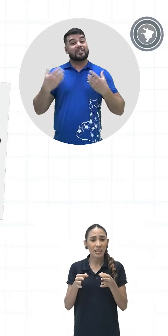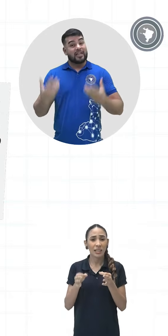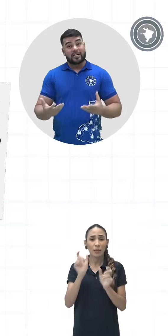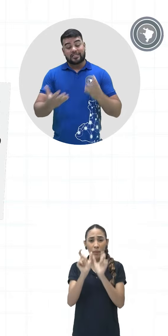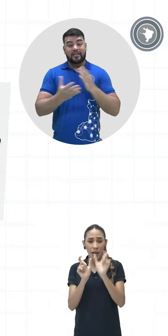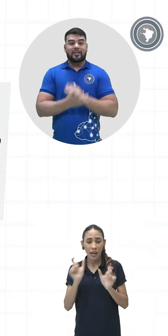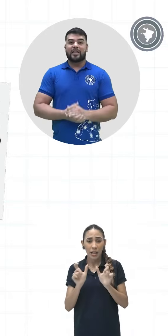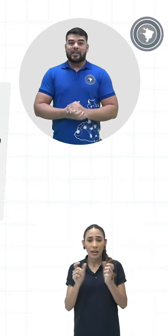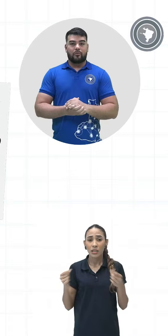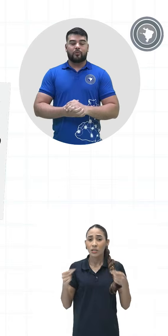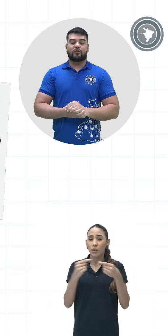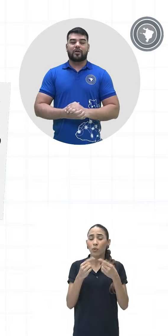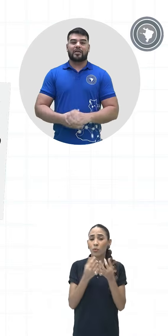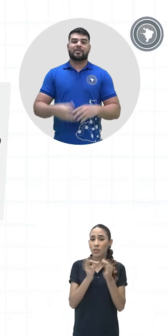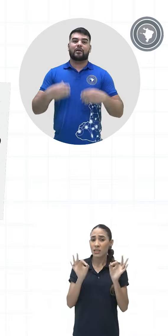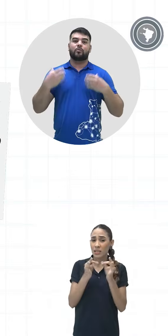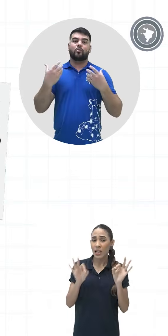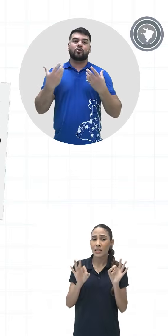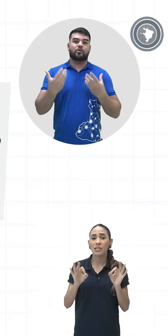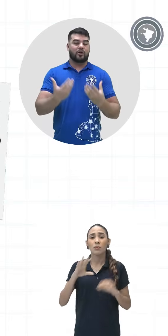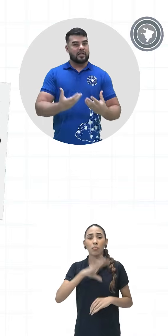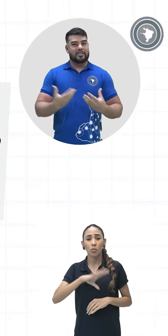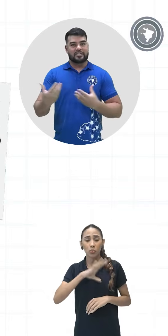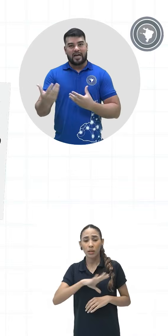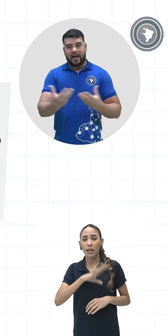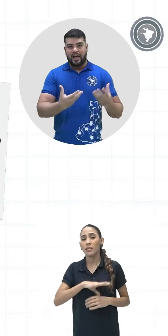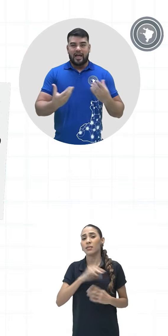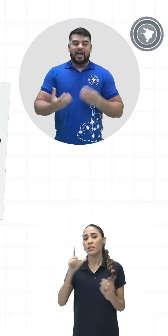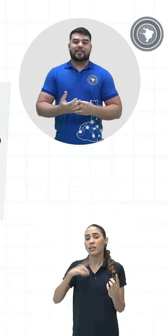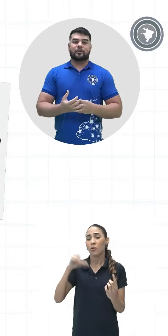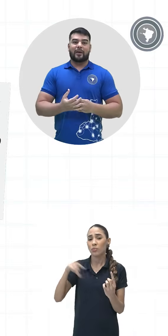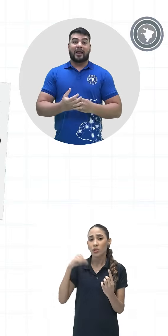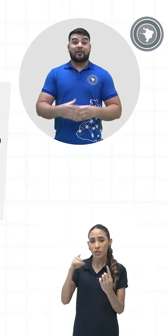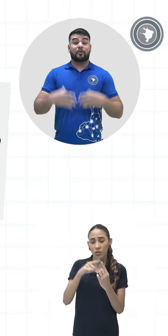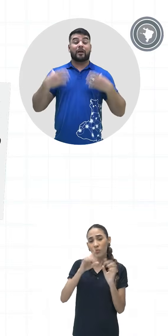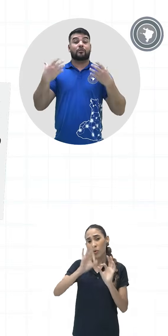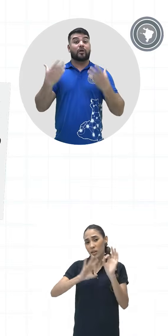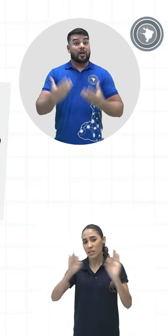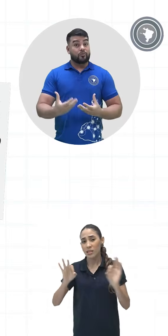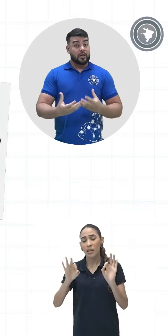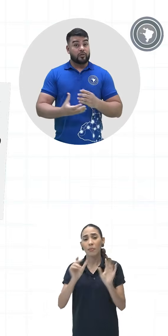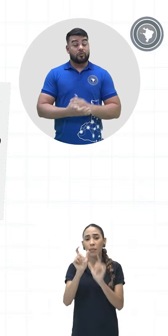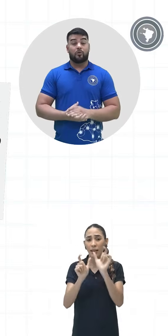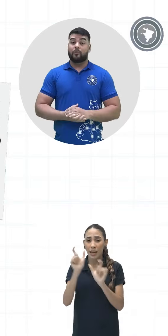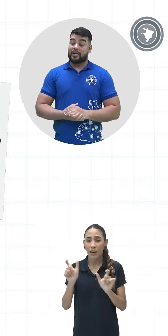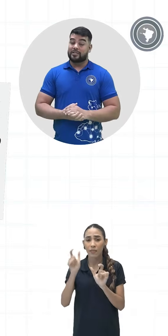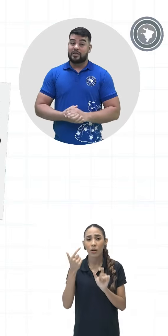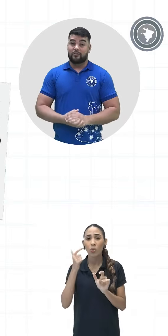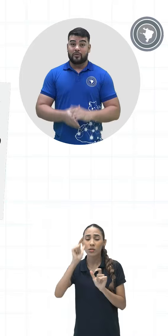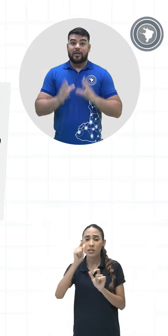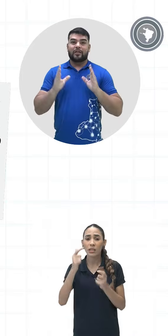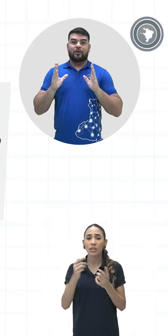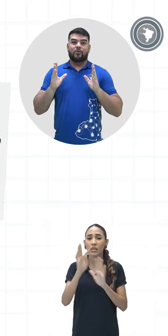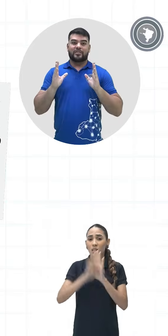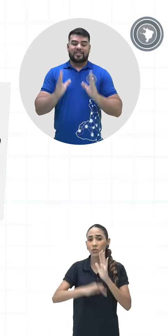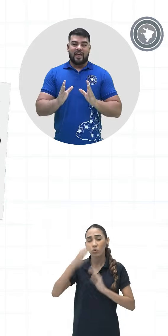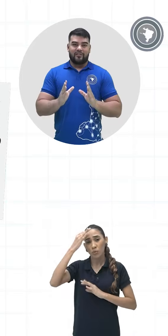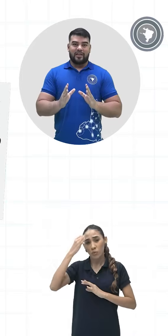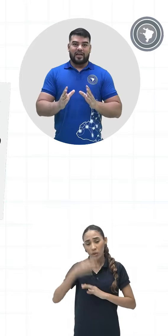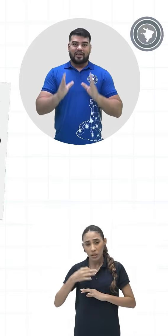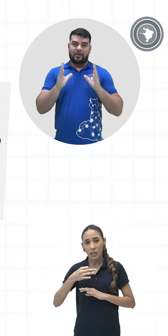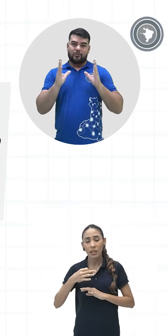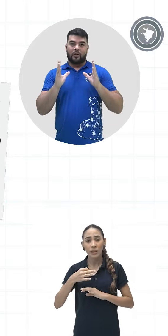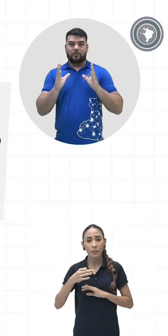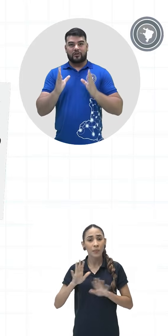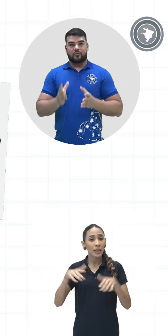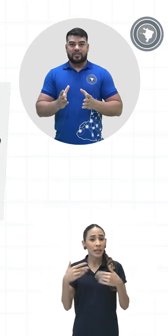com a sintaxe da língua portuguesa que busca organizar essas palavras para tornar o texto compreensível. Então, observem